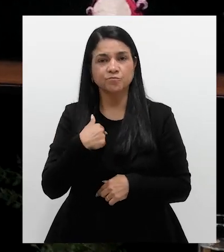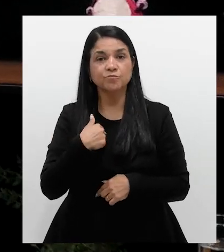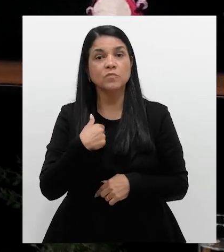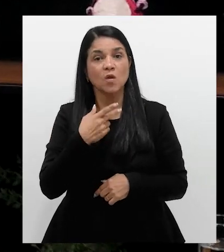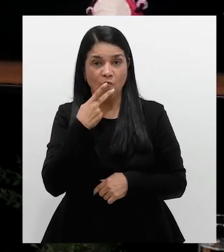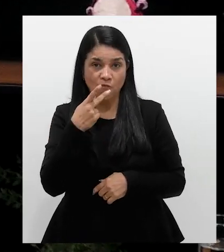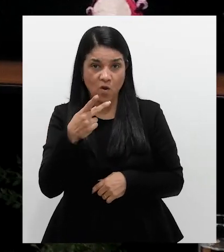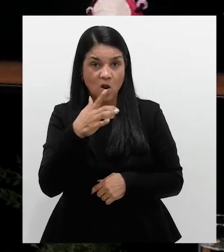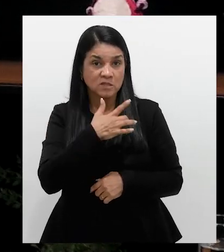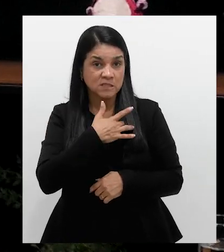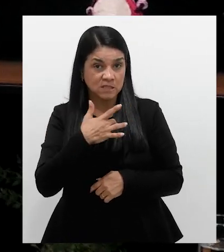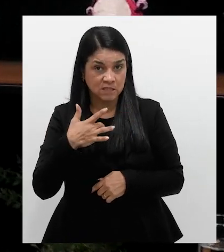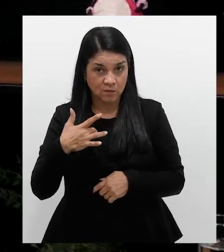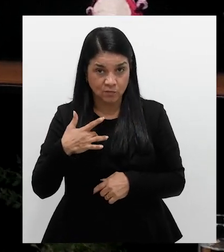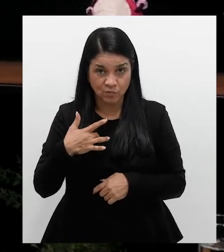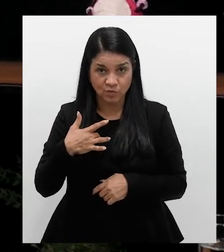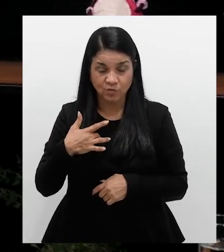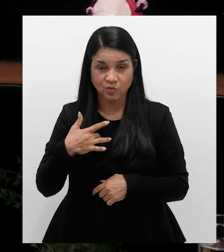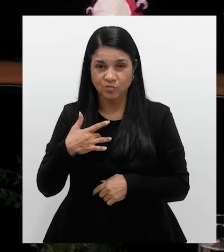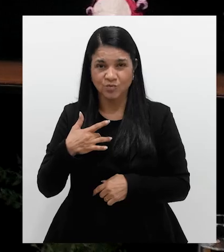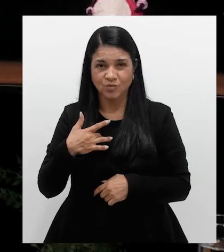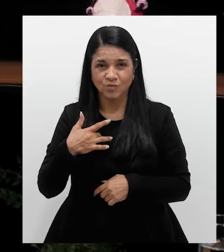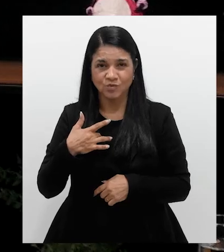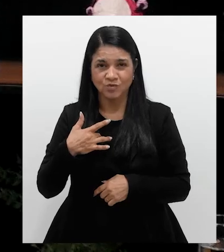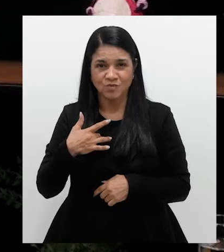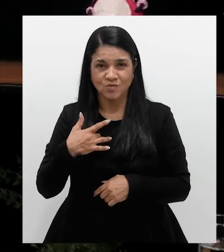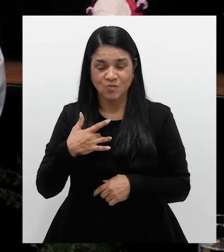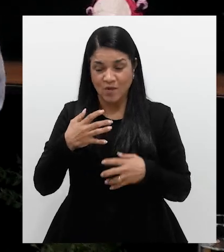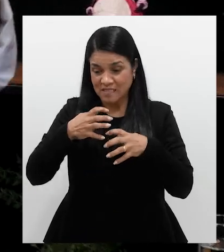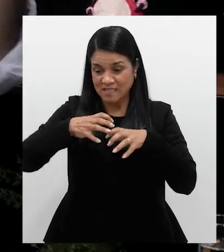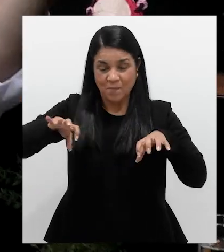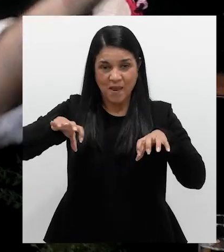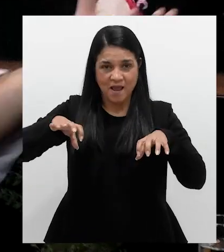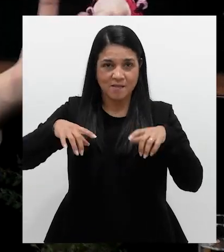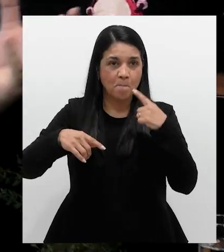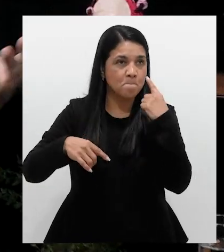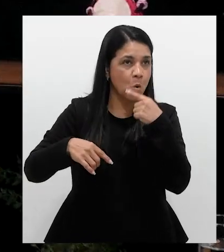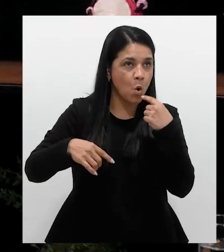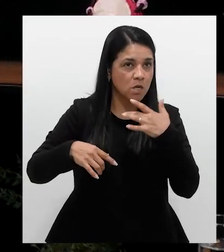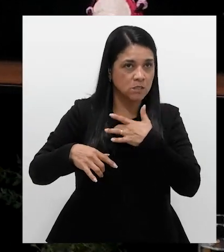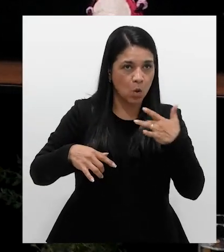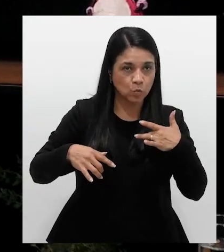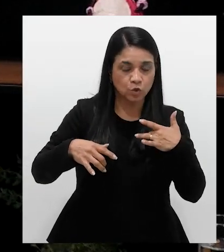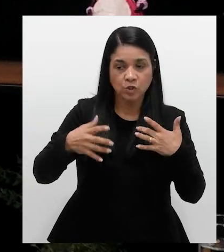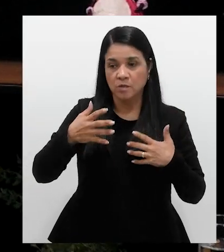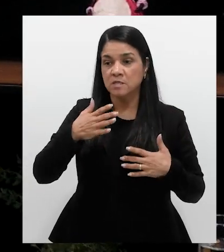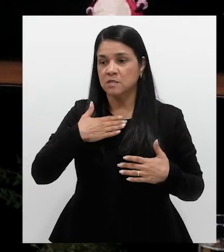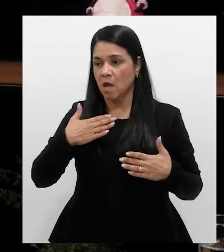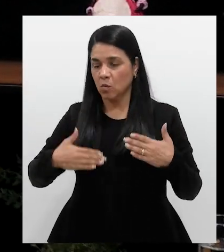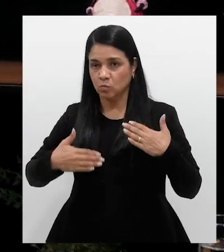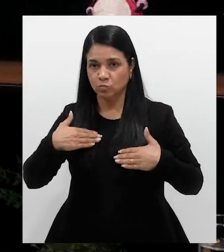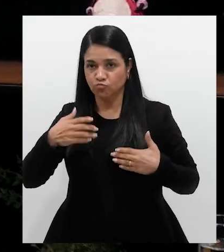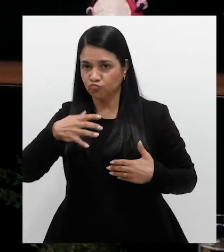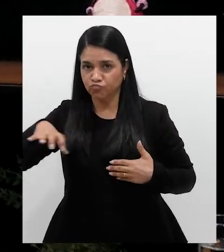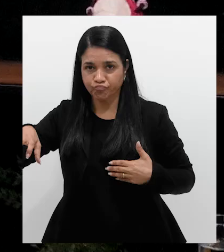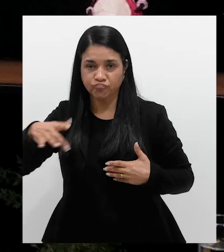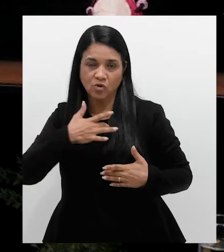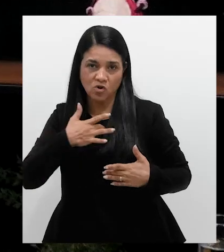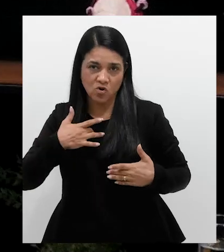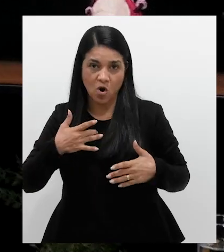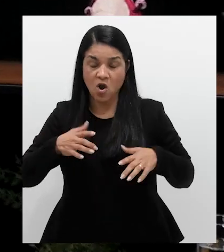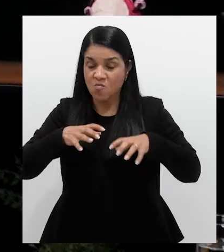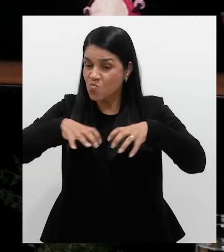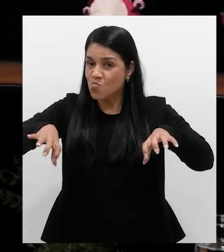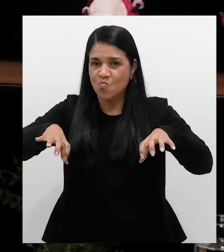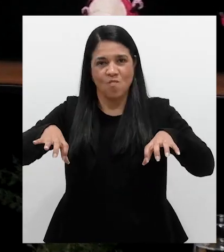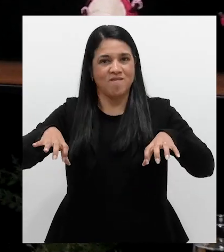como eu falei, a saúde ela não pode ser separada, né? Saúde bucal é uma coisa, saúde do corpo é